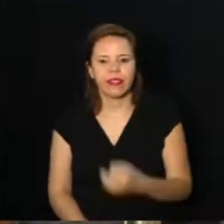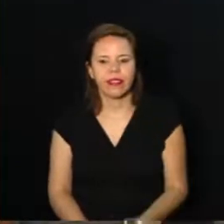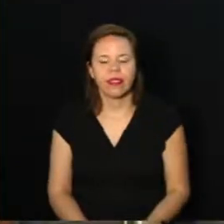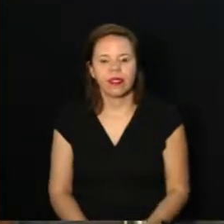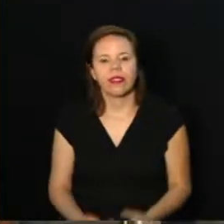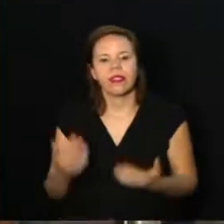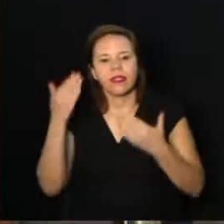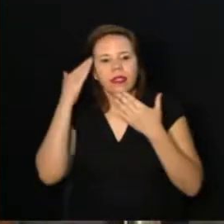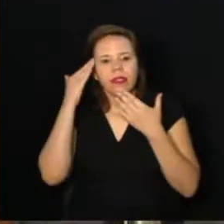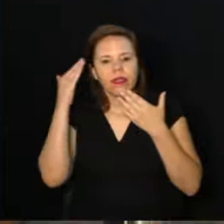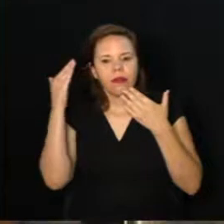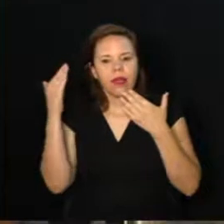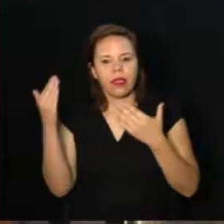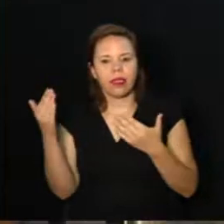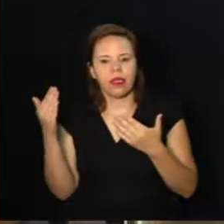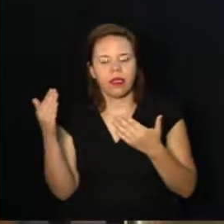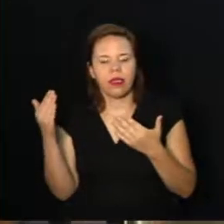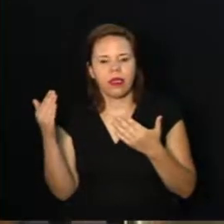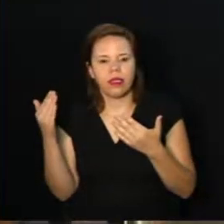Muito obrigada,